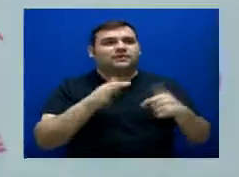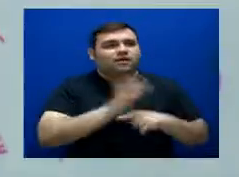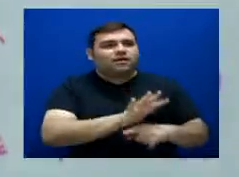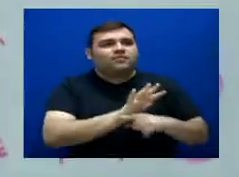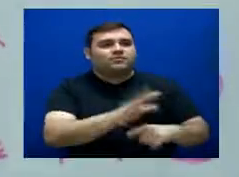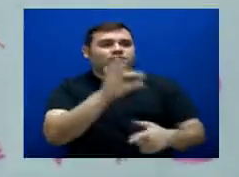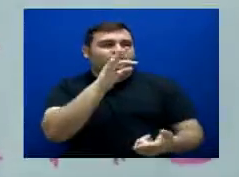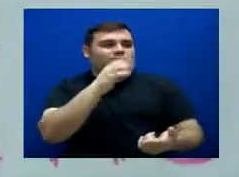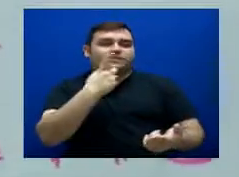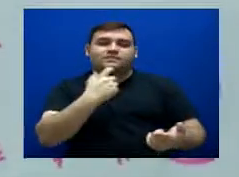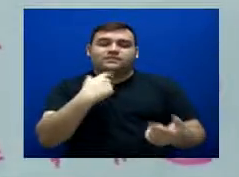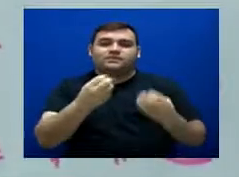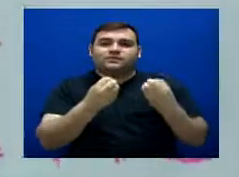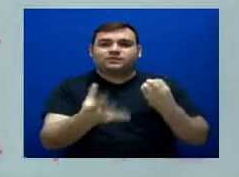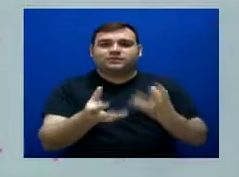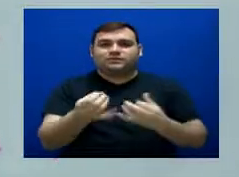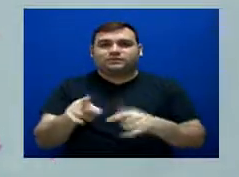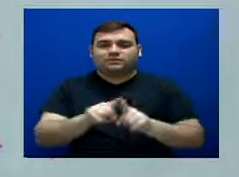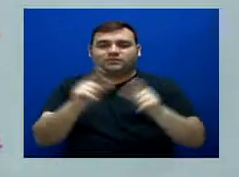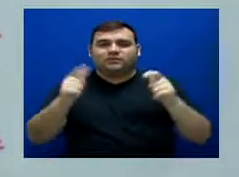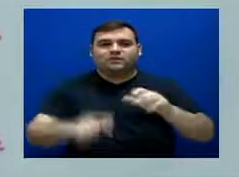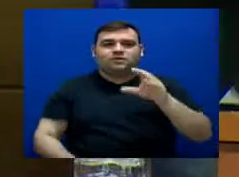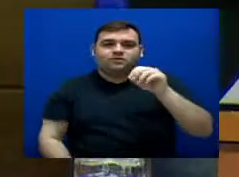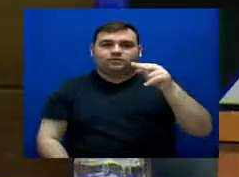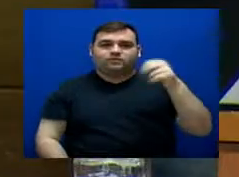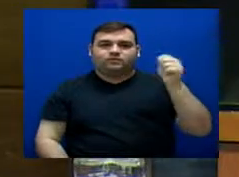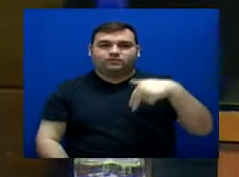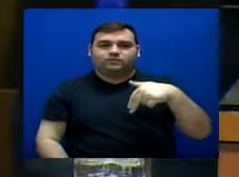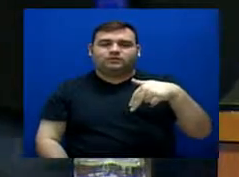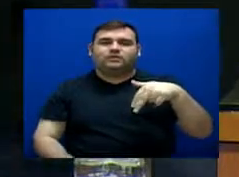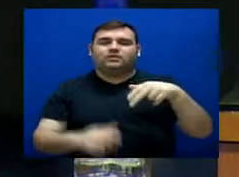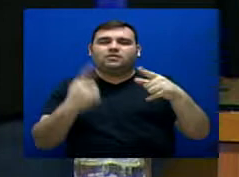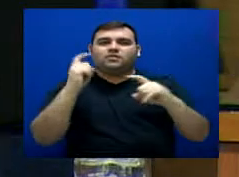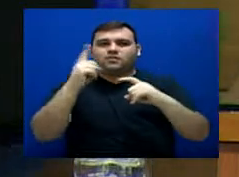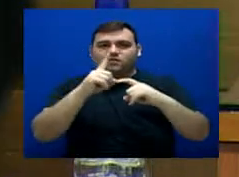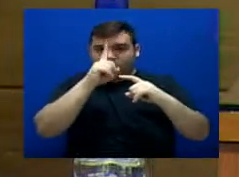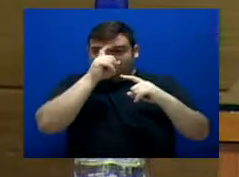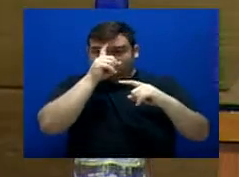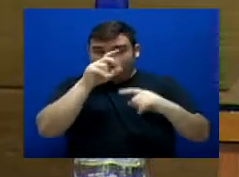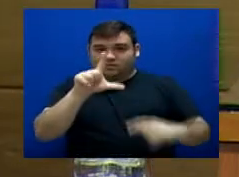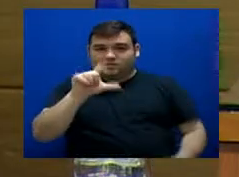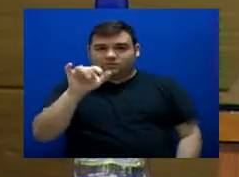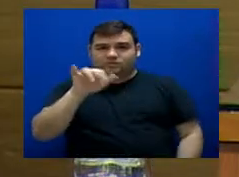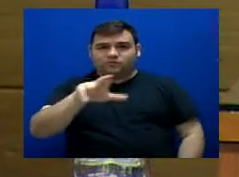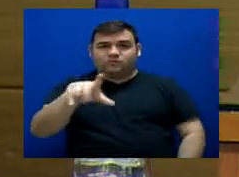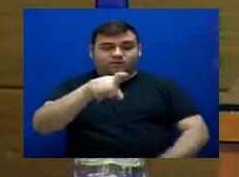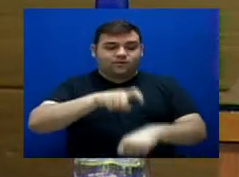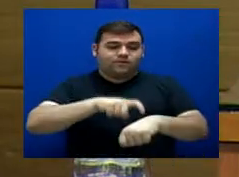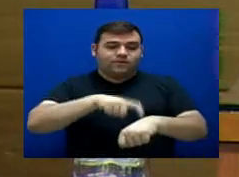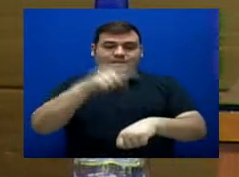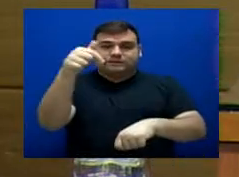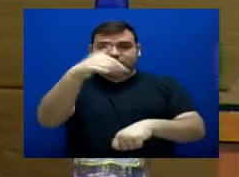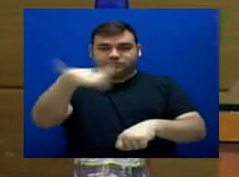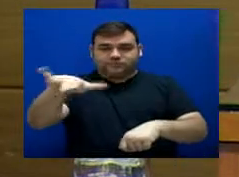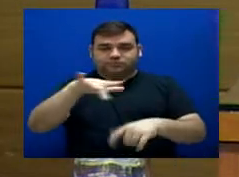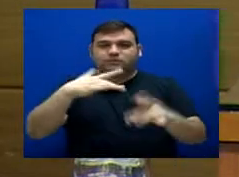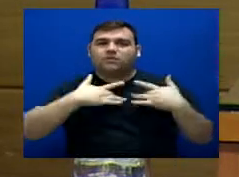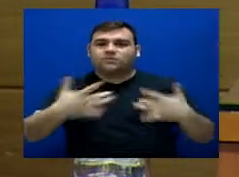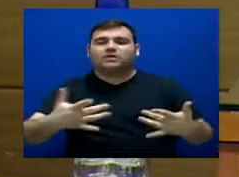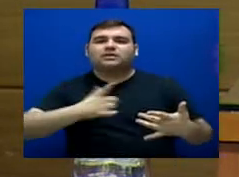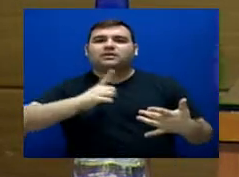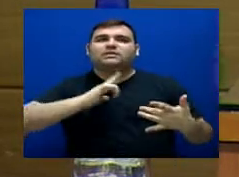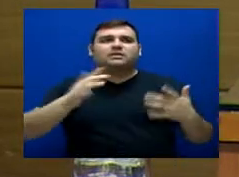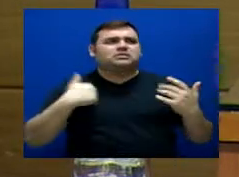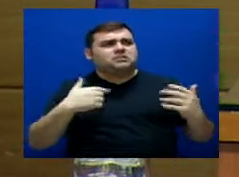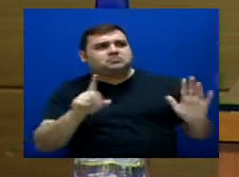essa doação de sangue, para estar lá na Consan, que é o Hospital Leonor, próximo ali à rodoviária, a partir das 7:30 da manhã. Quem